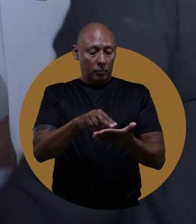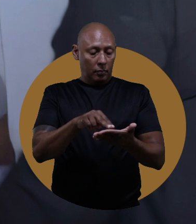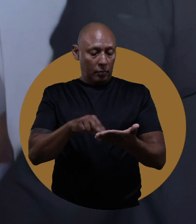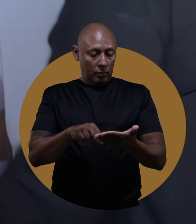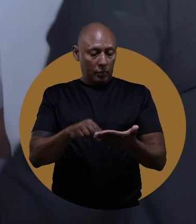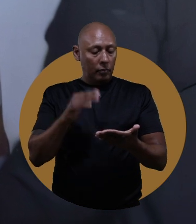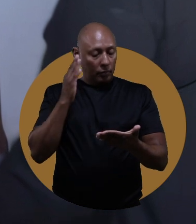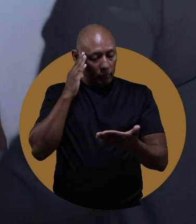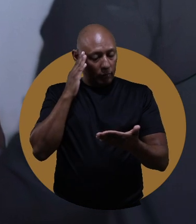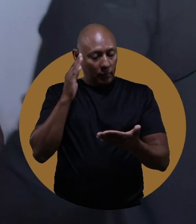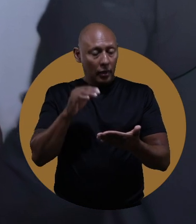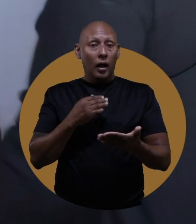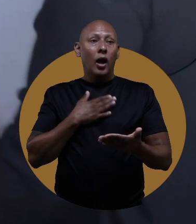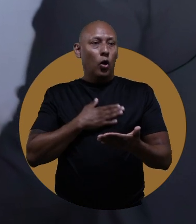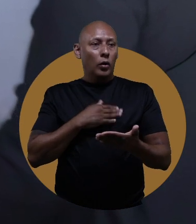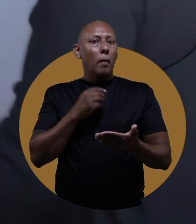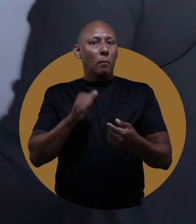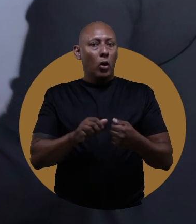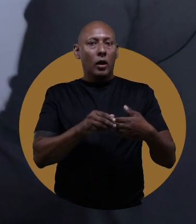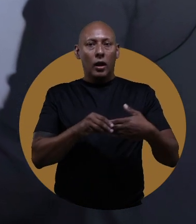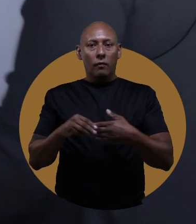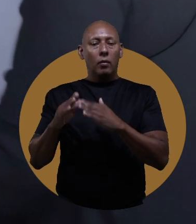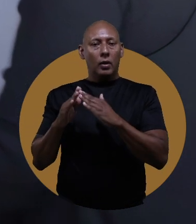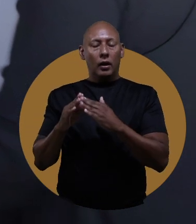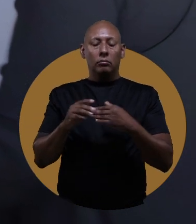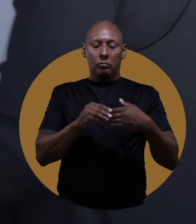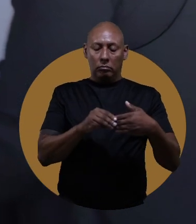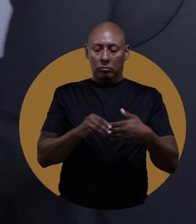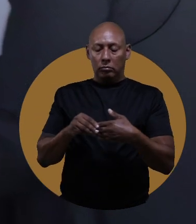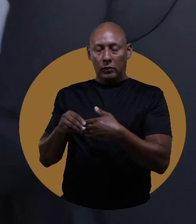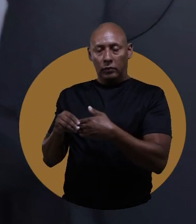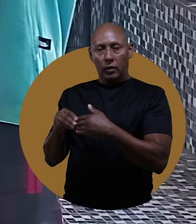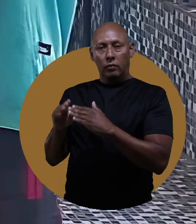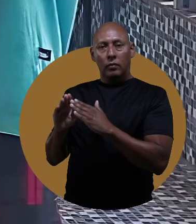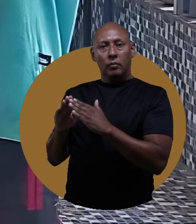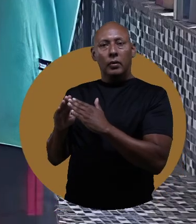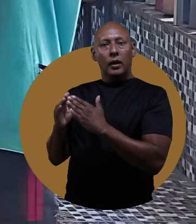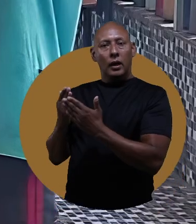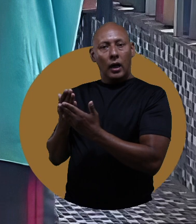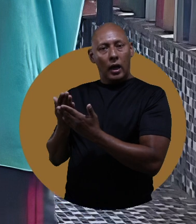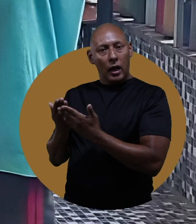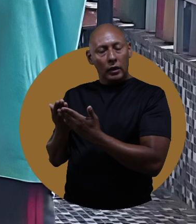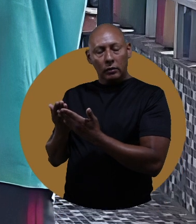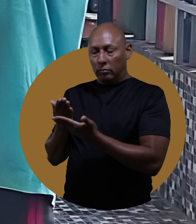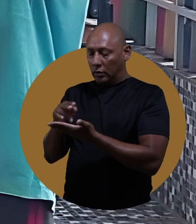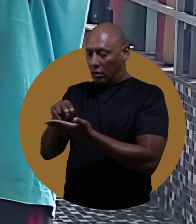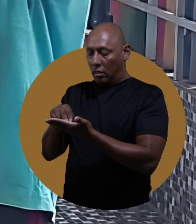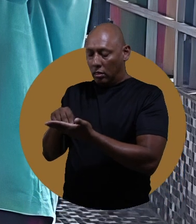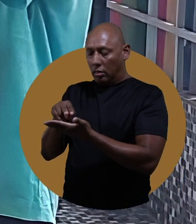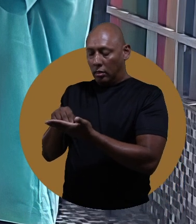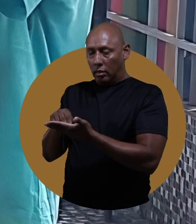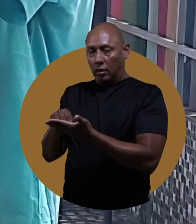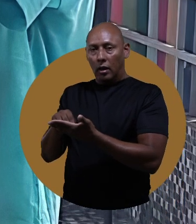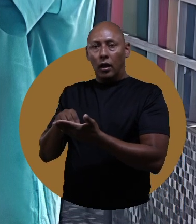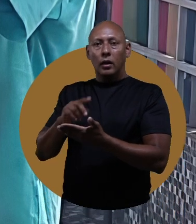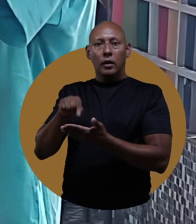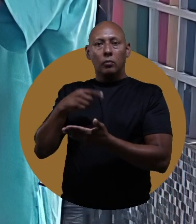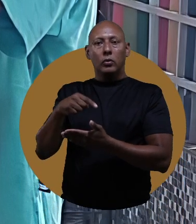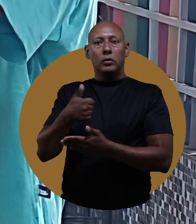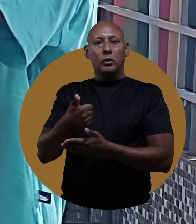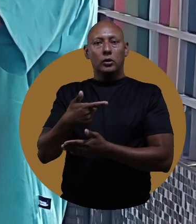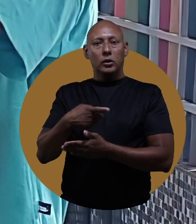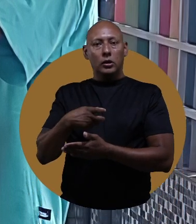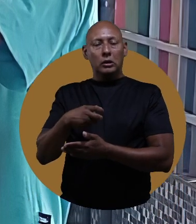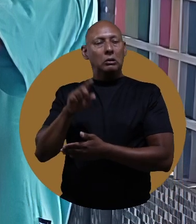biblioteca ambulante, né? Então a gente vai às escolas e emprestamos livros, né? E voltamos daí 15 dias,